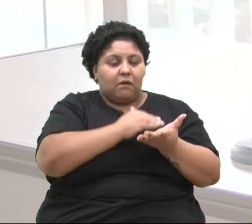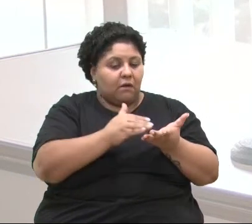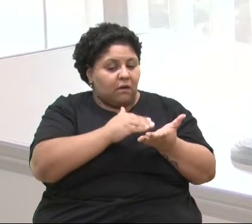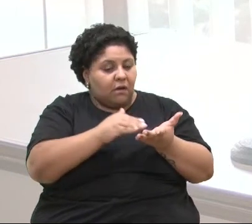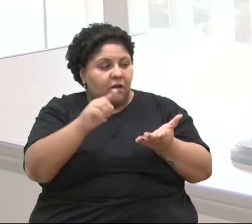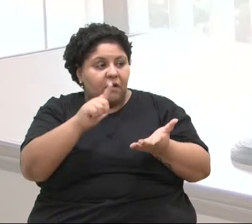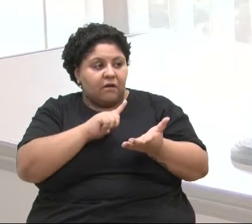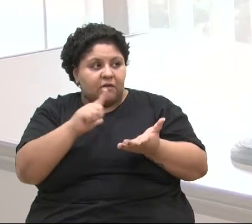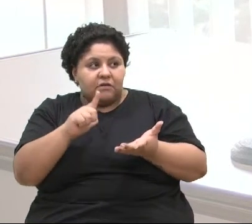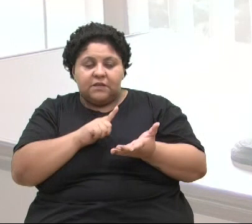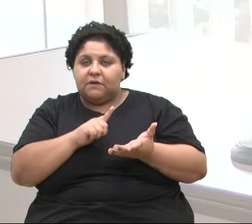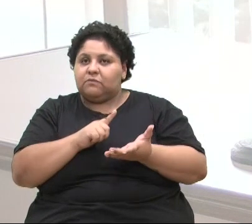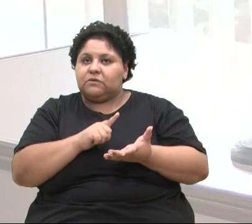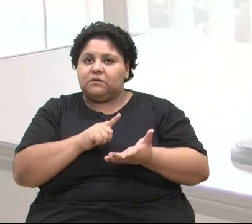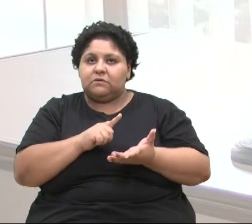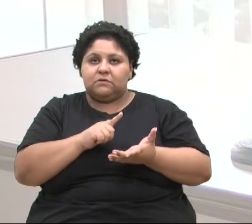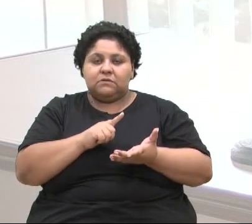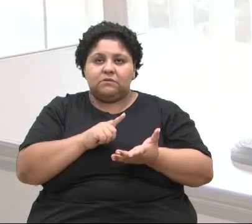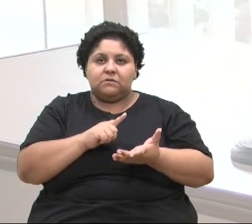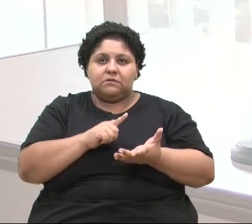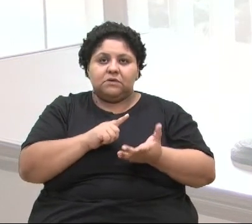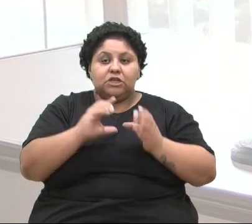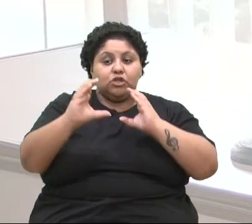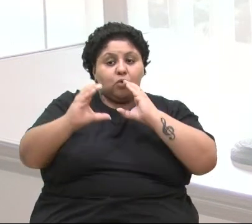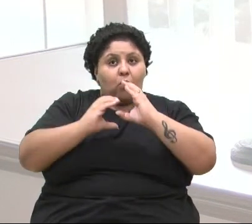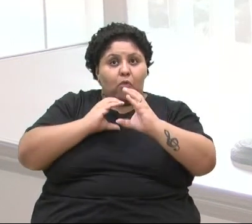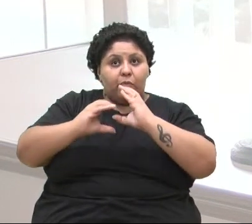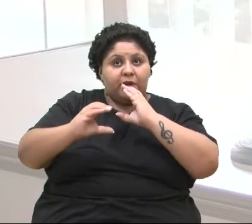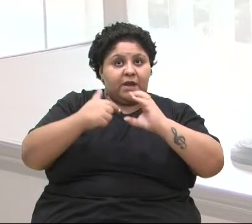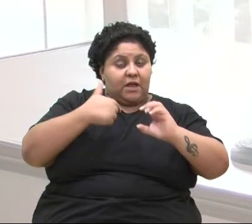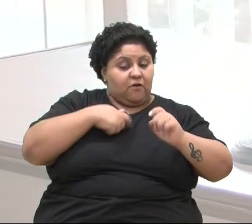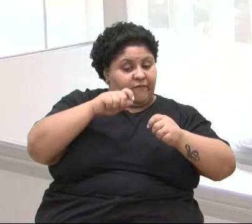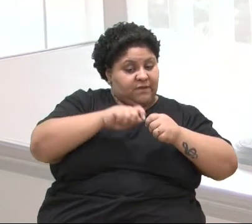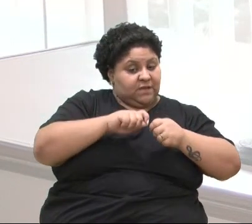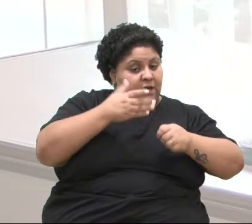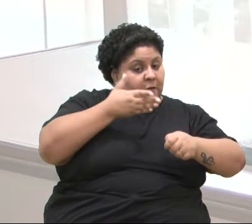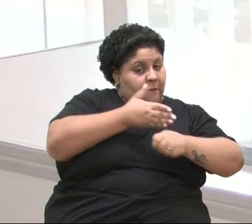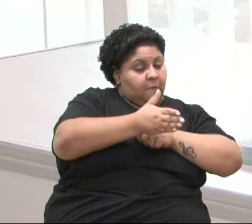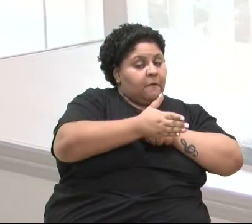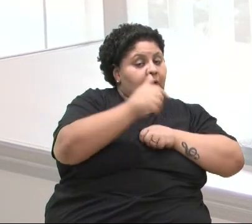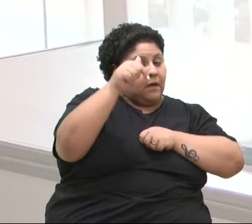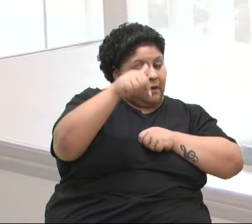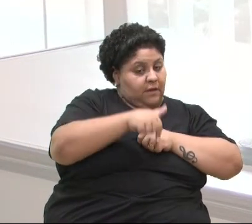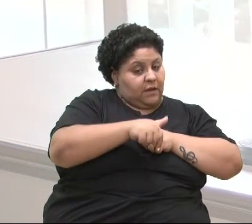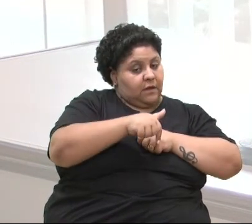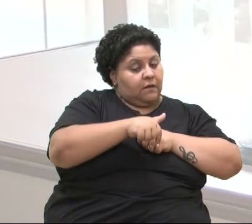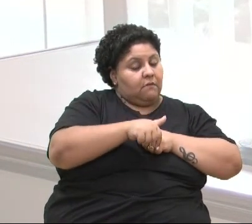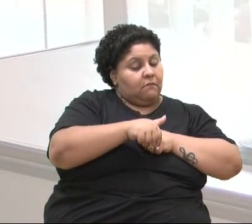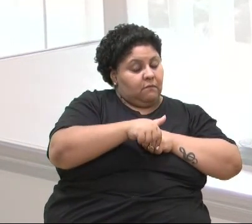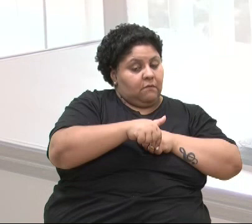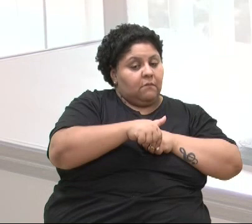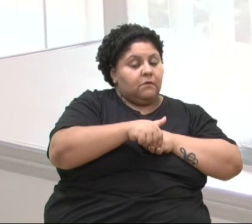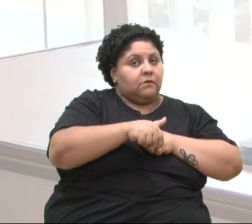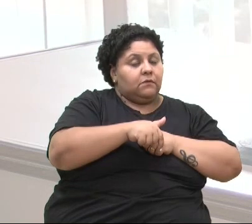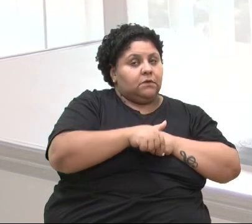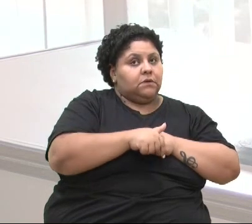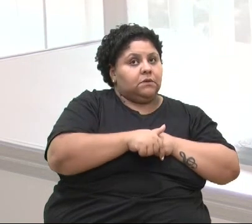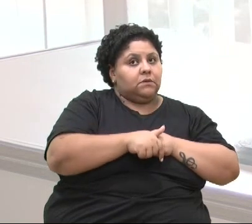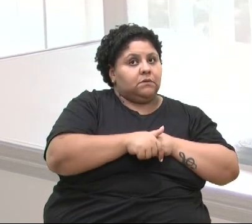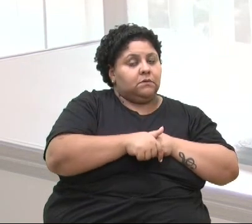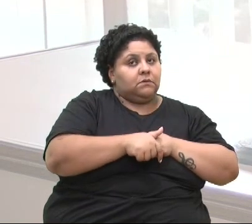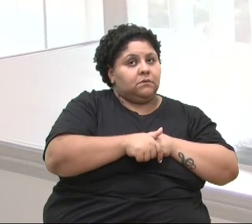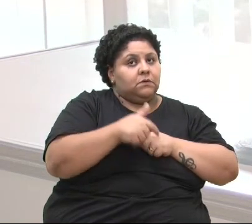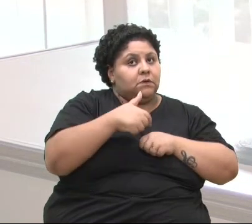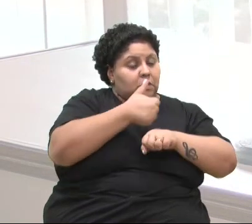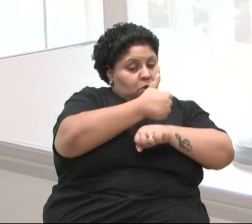que dar um jeito de se comunicar. Eu vou fazer a minha parte, tá? Estou aqui para fazer a minha parte, eu também sou, né, um agente